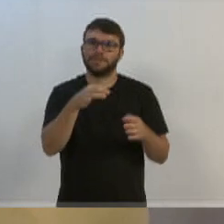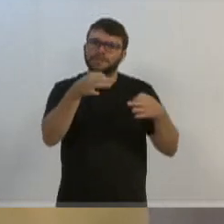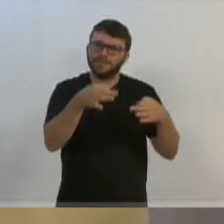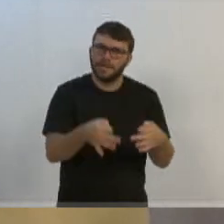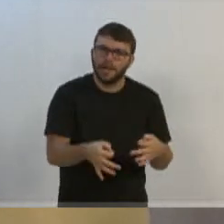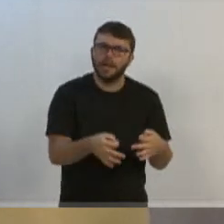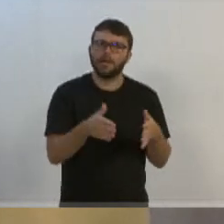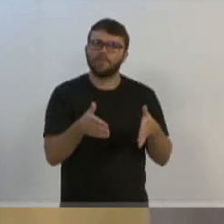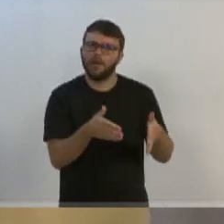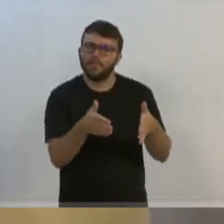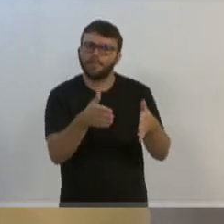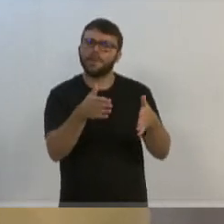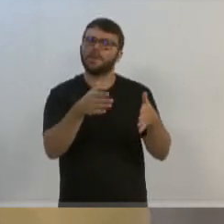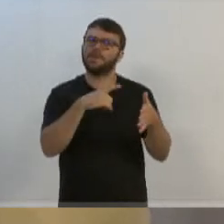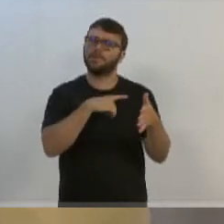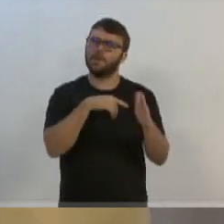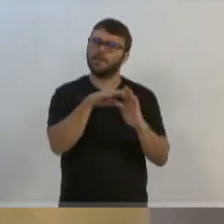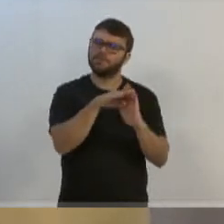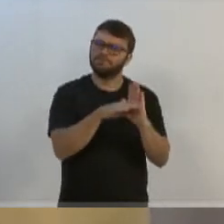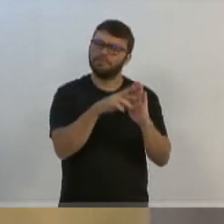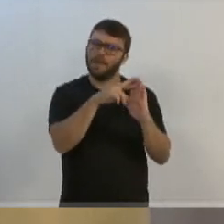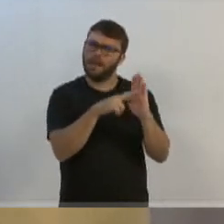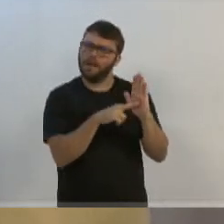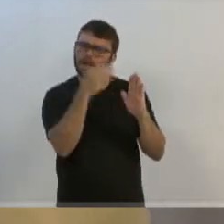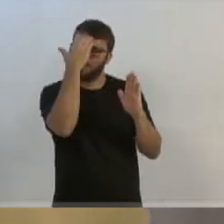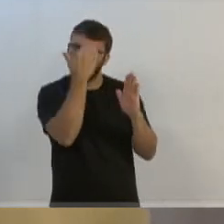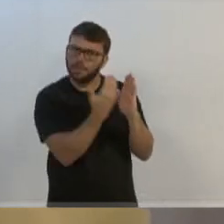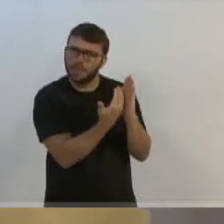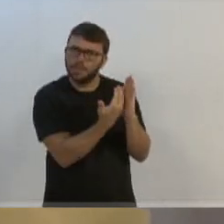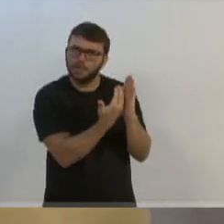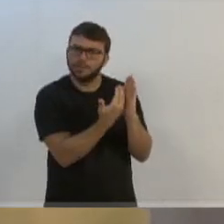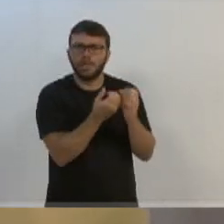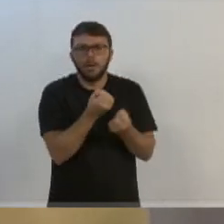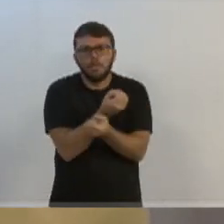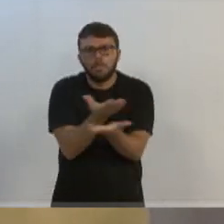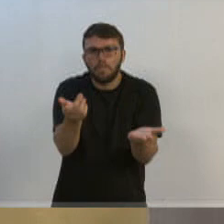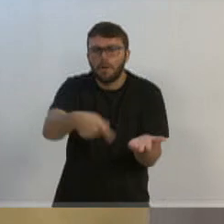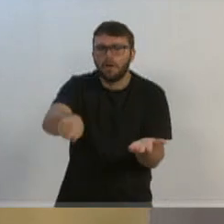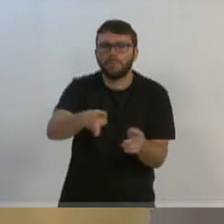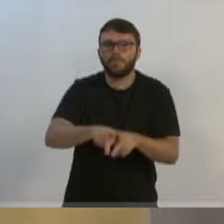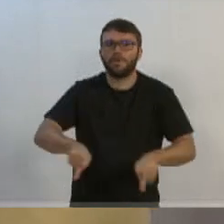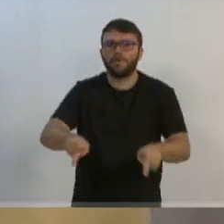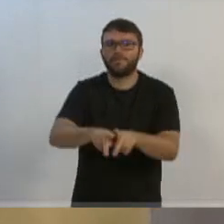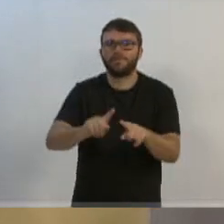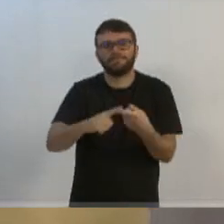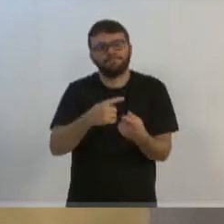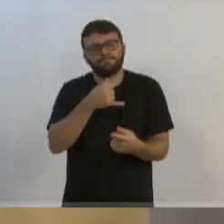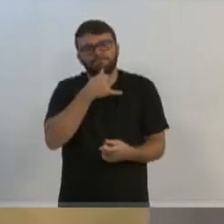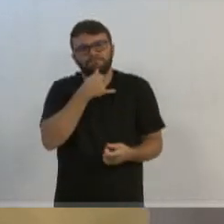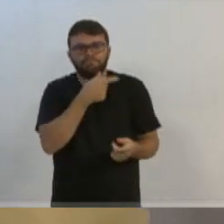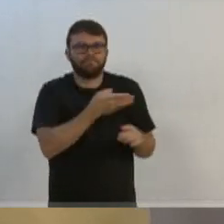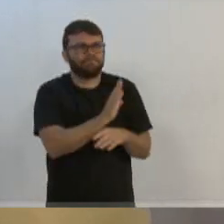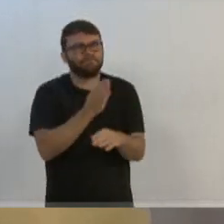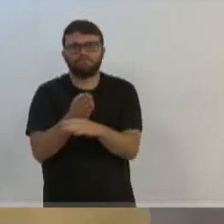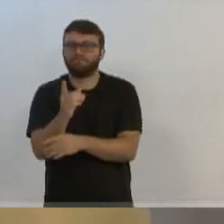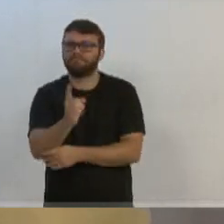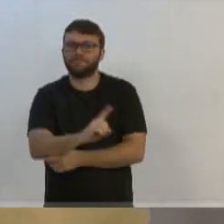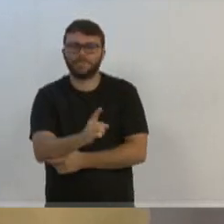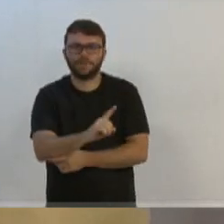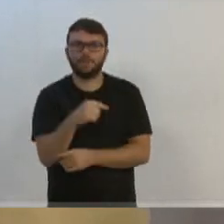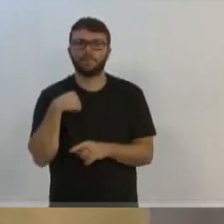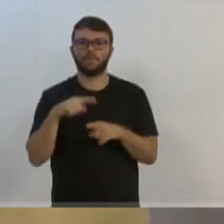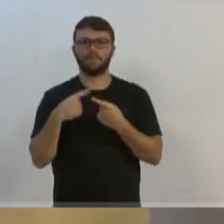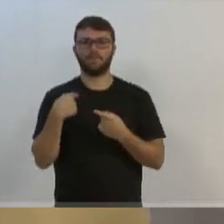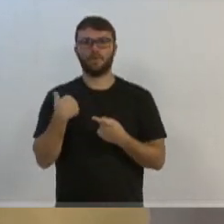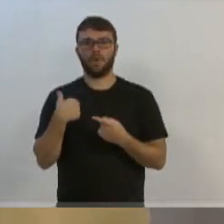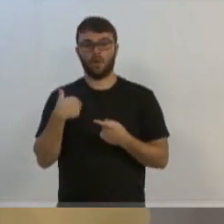bem conduzidos, bem dialogados com essa casa aqui, em benefício da população. Felizmente, nenhum dos dois tiveram êxito, mas o meu voto aqui